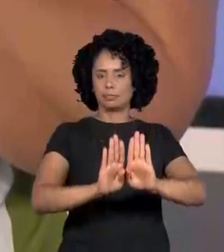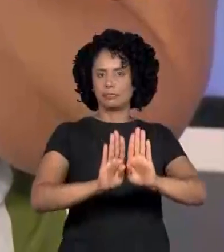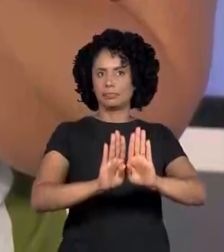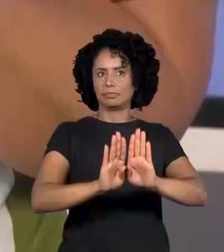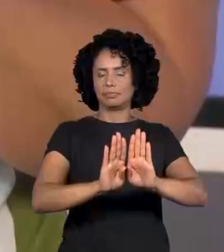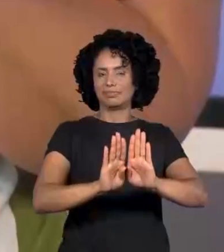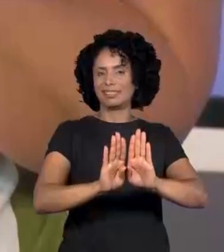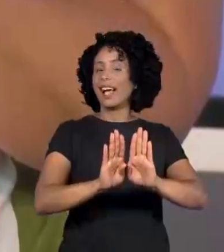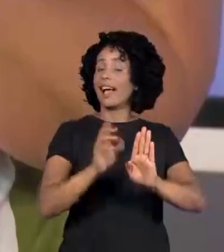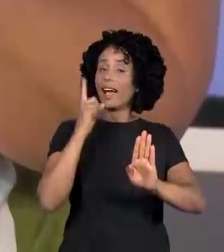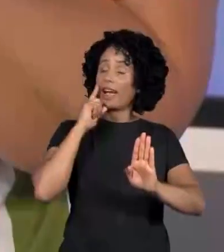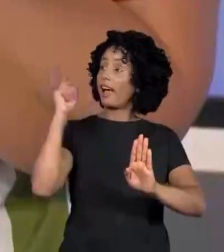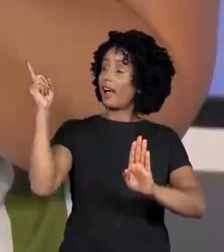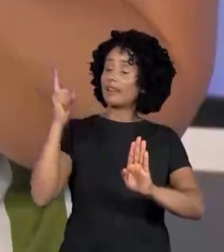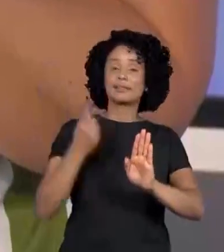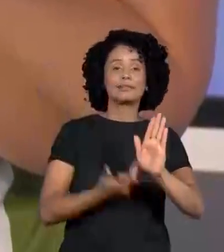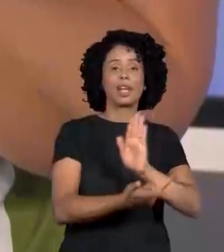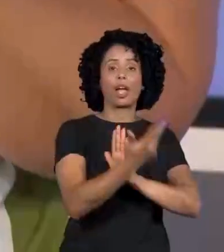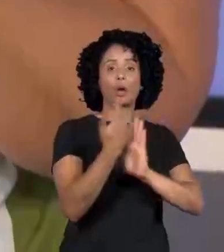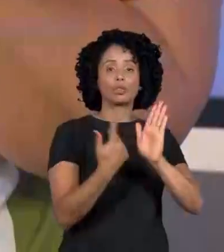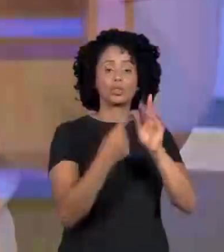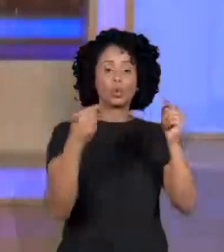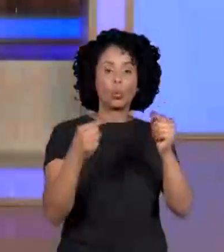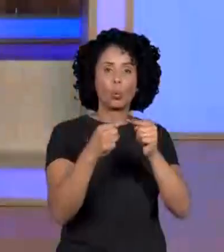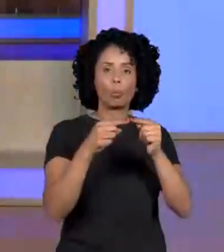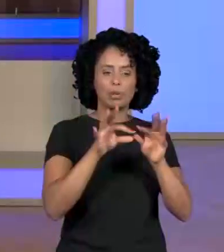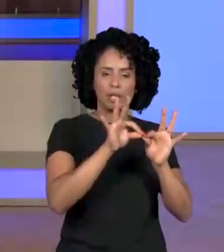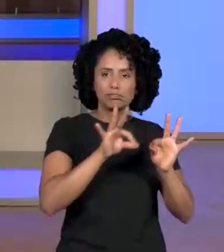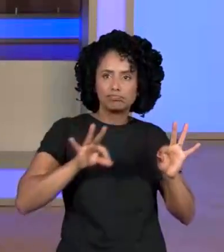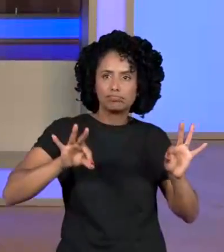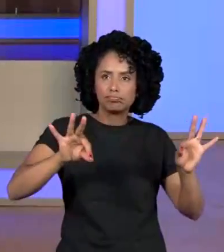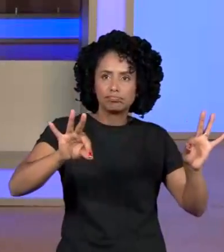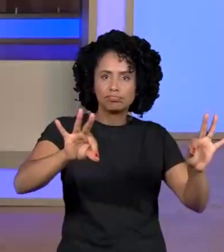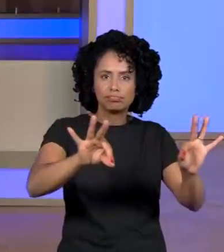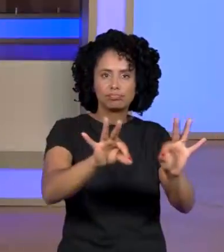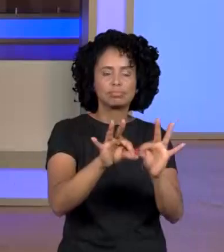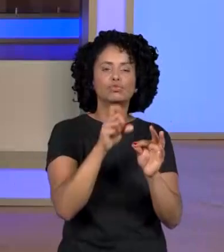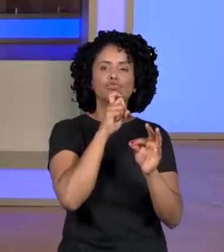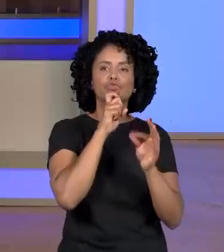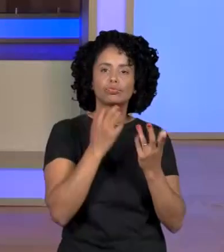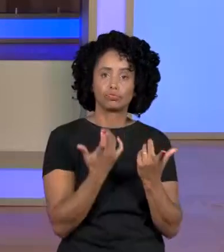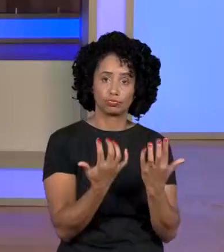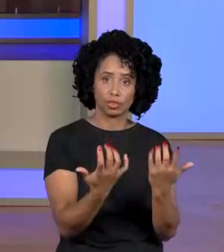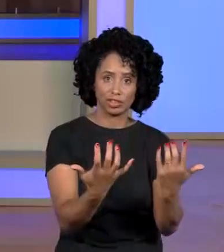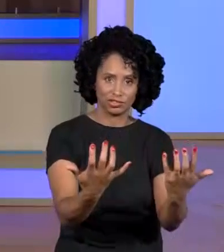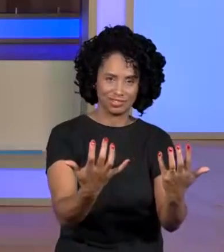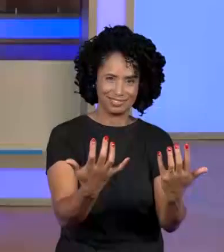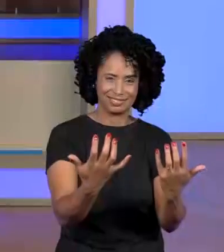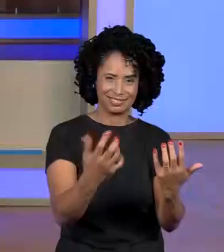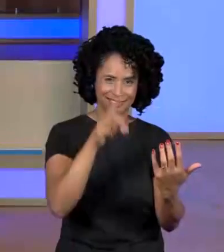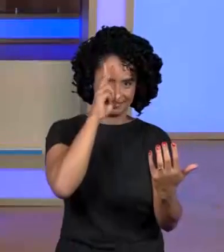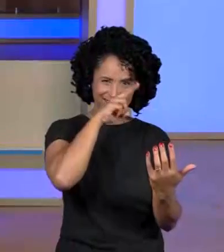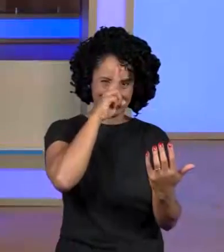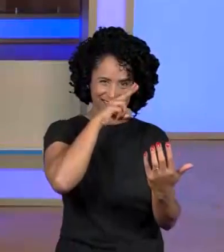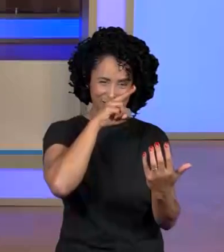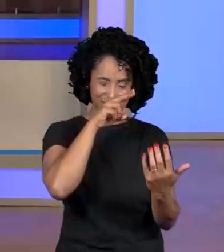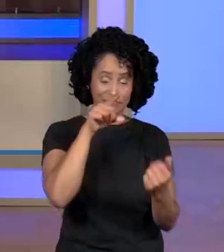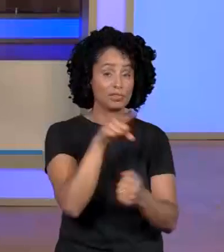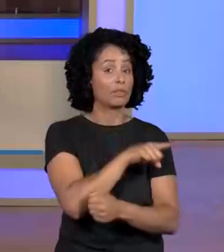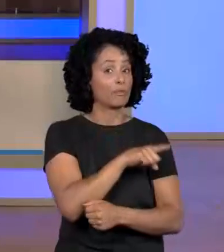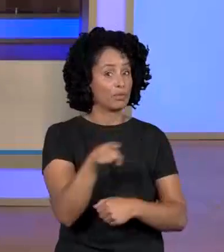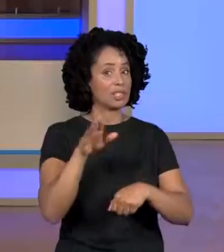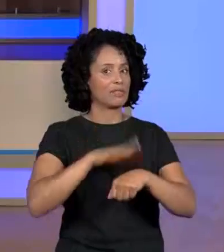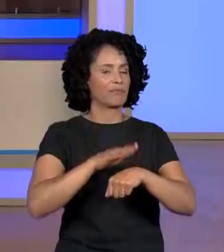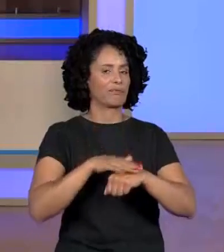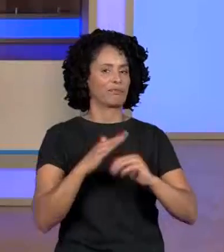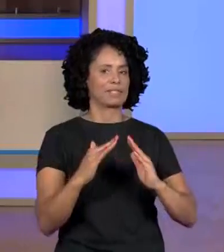o jardim que a Mônica tinha que desenhar. Vocês vão completar em casa essa